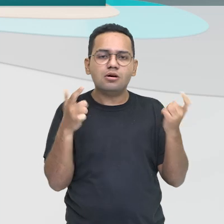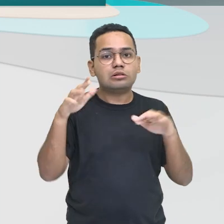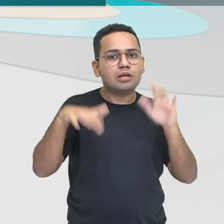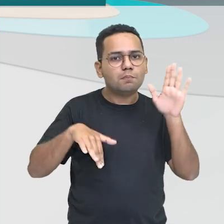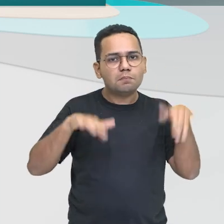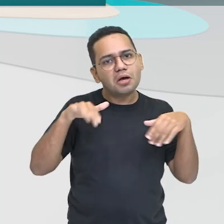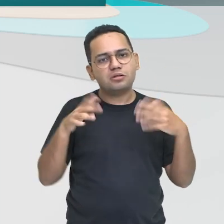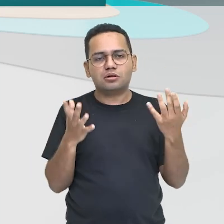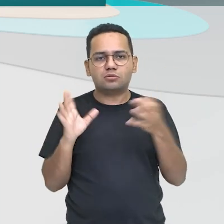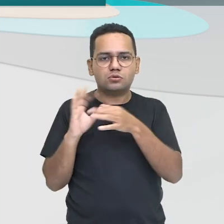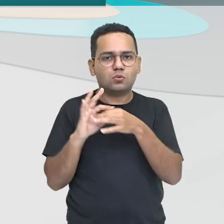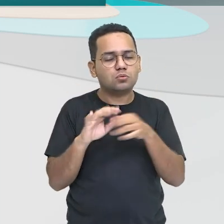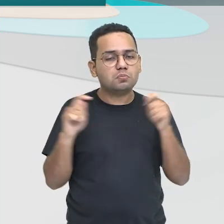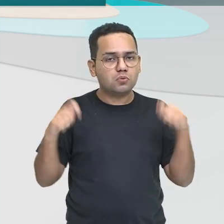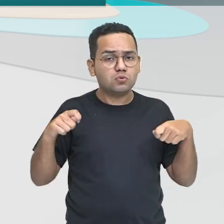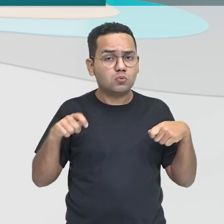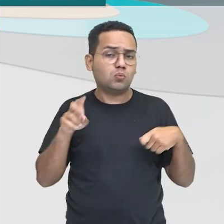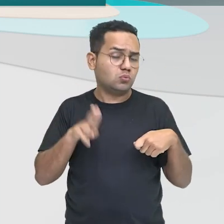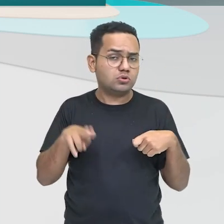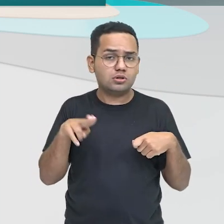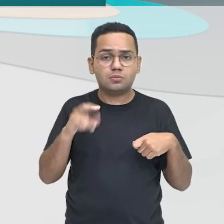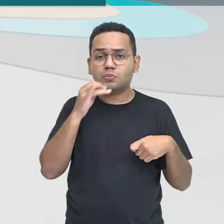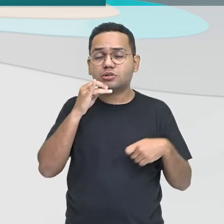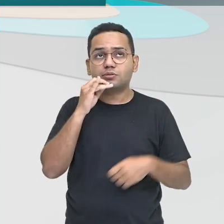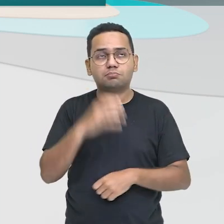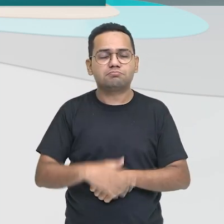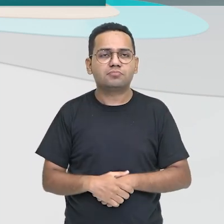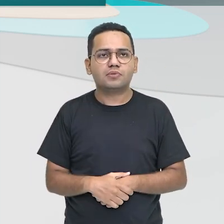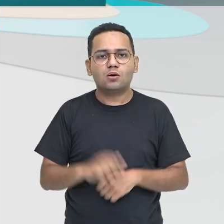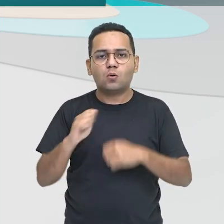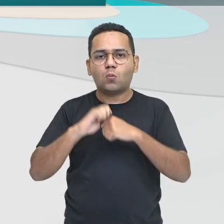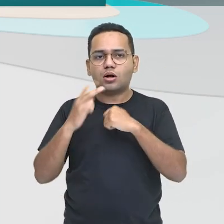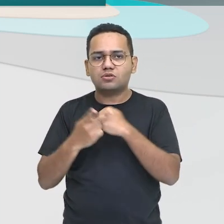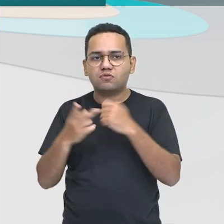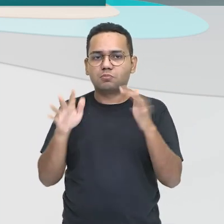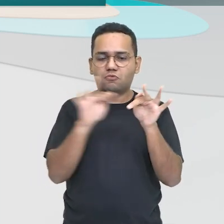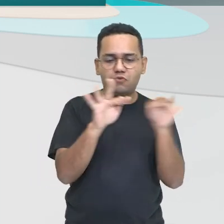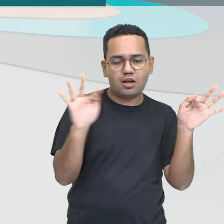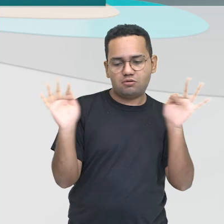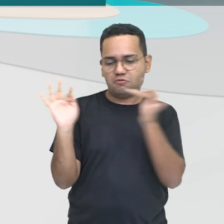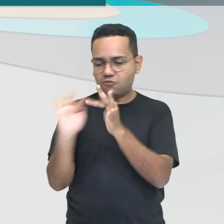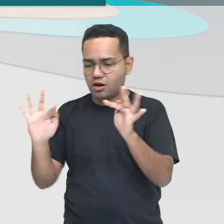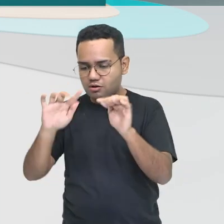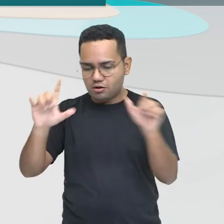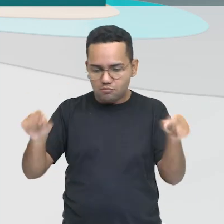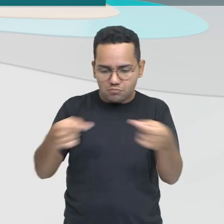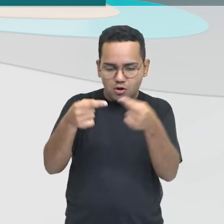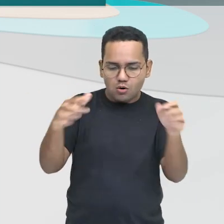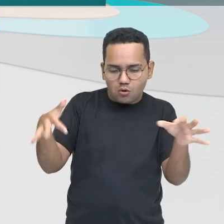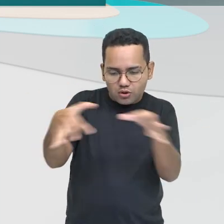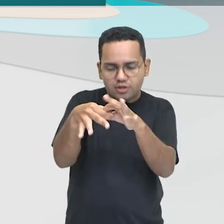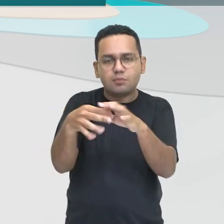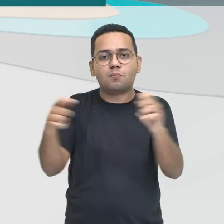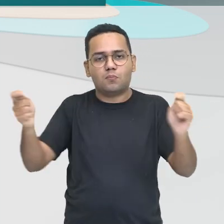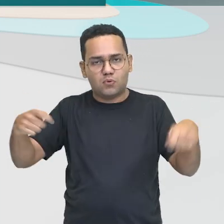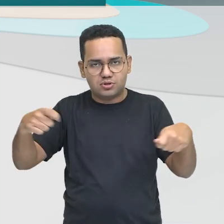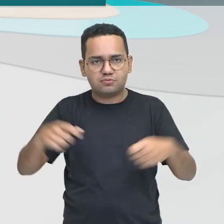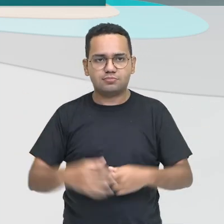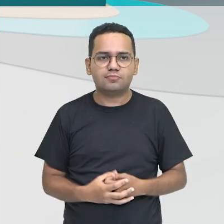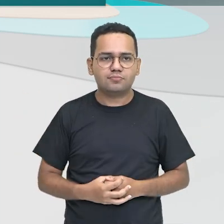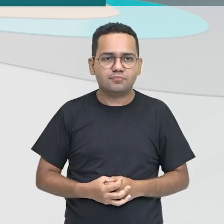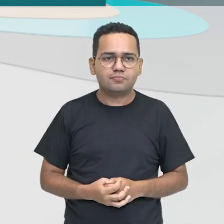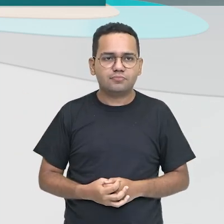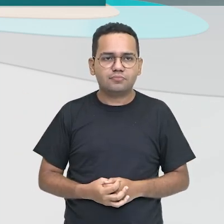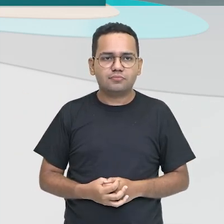determinadas situações um advérbio para conectar frases, conectar orações dentro de um período, tá certo? Ele também